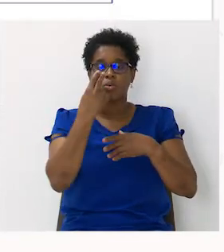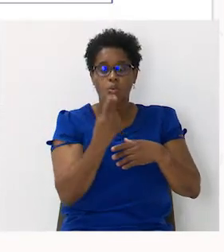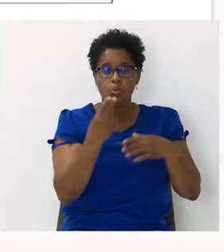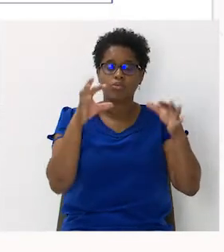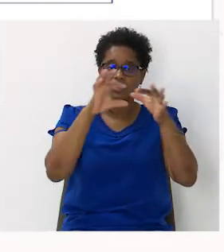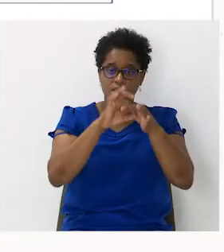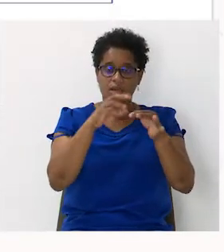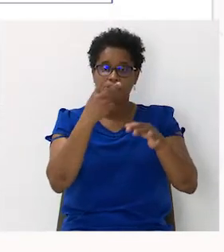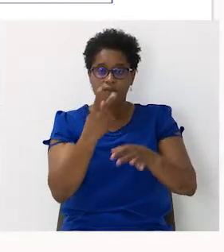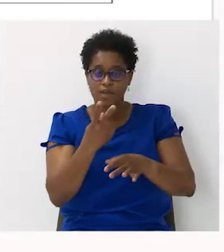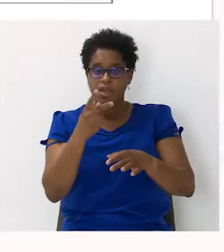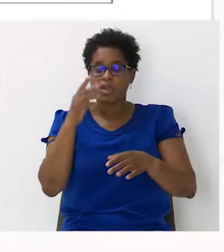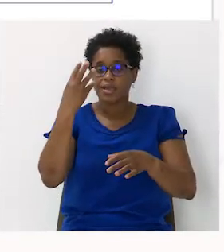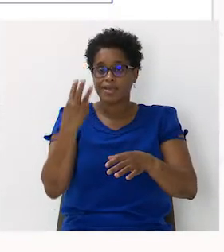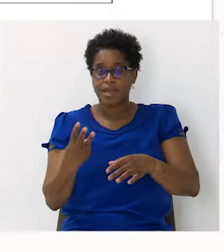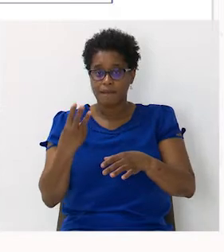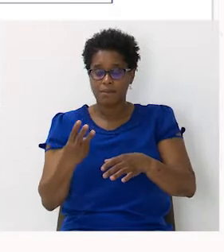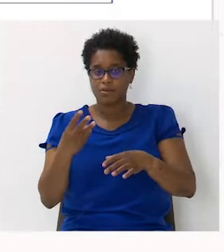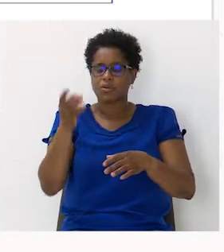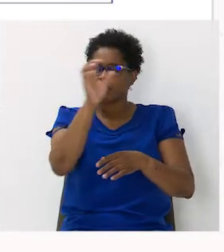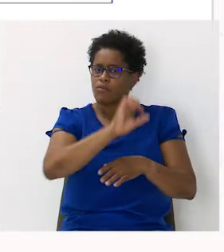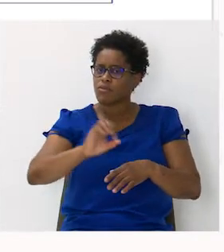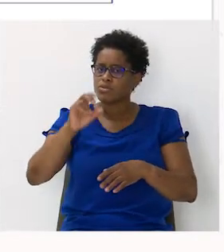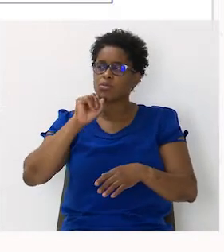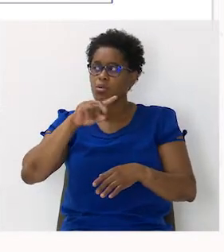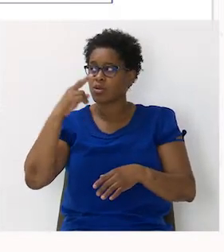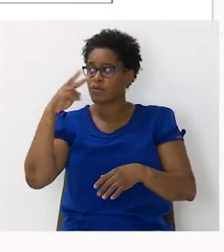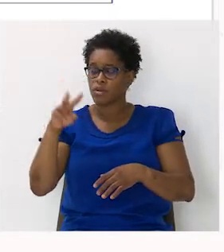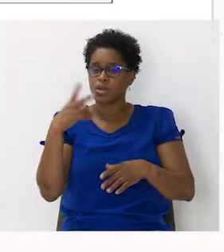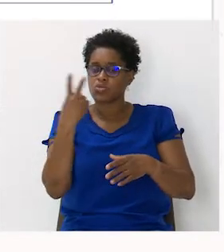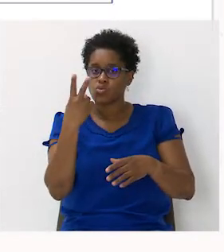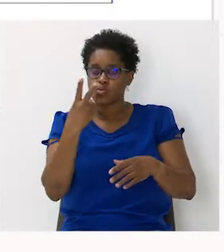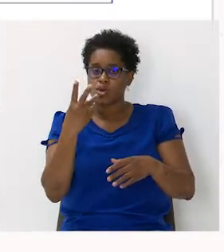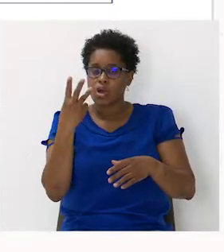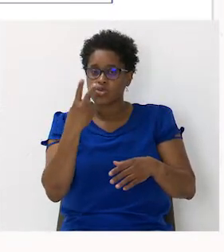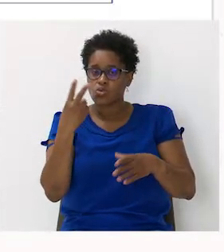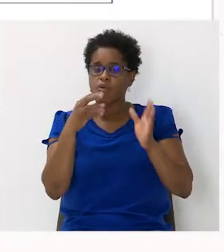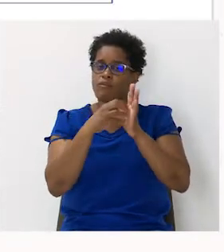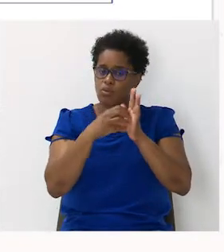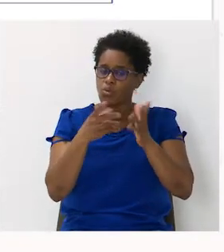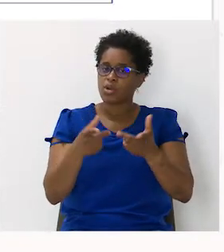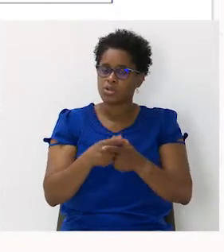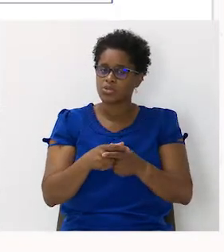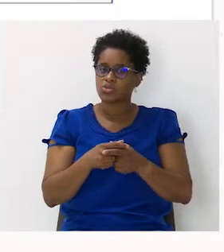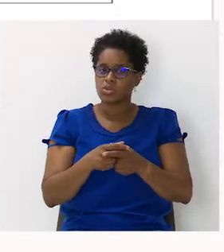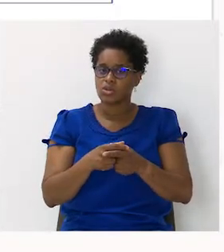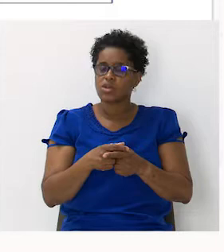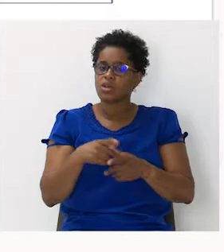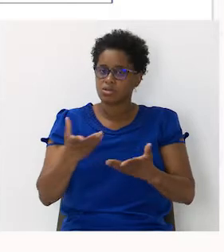associamos V e W. Vocês podem ver que as duas figuras são